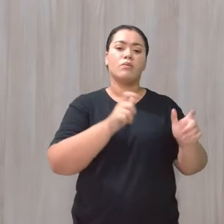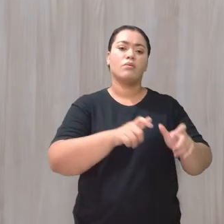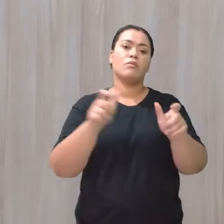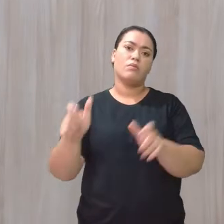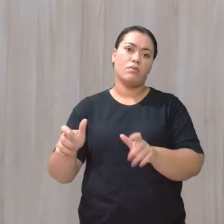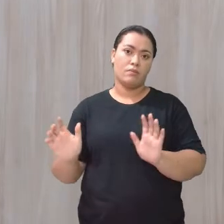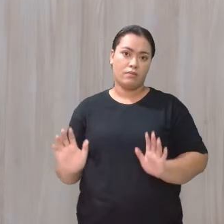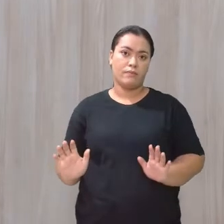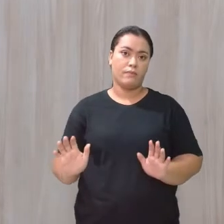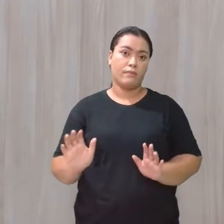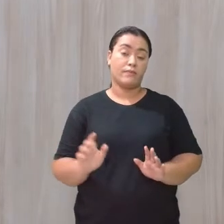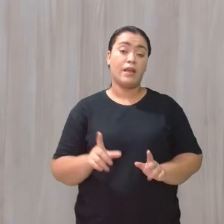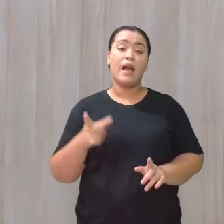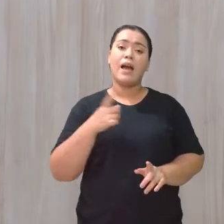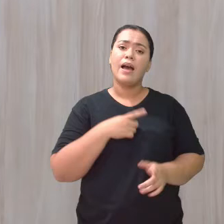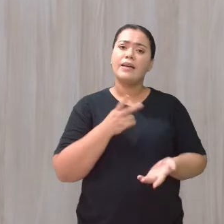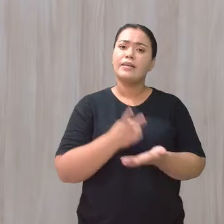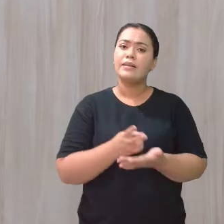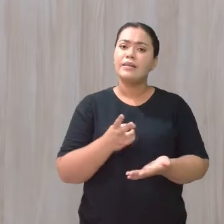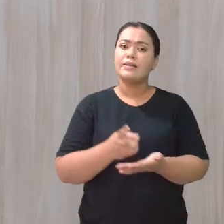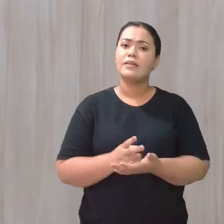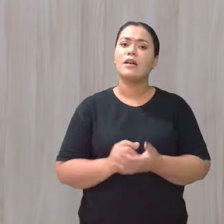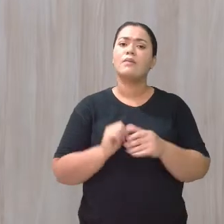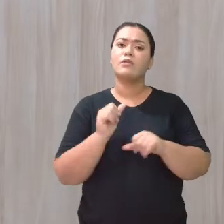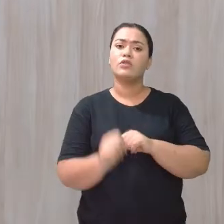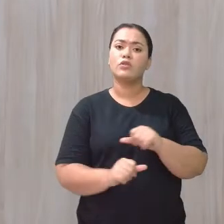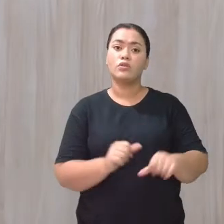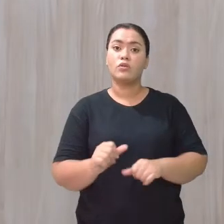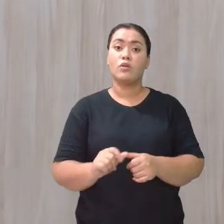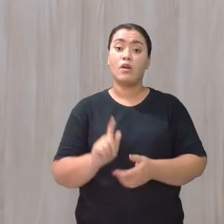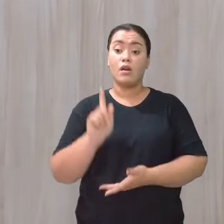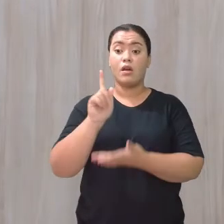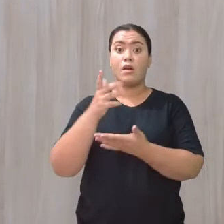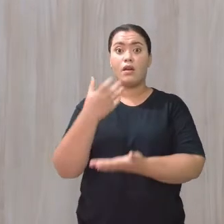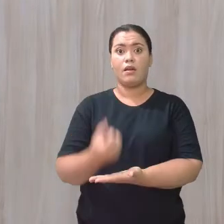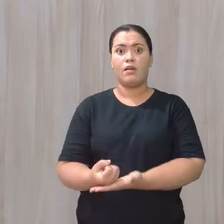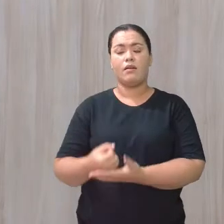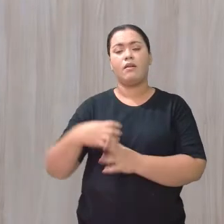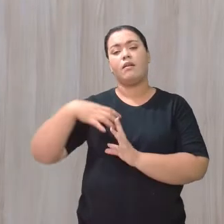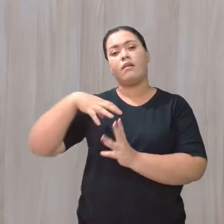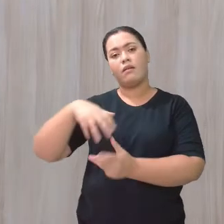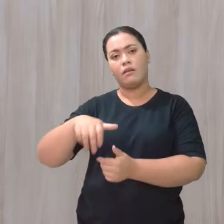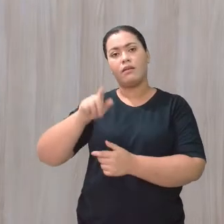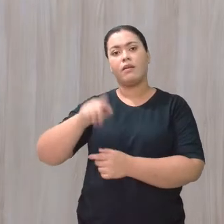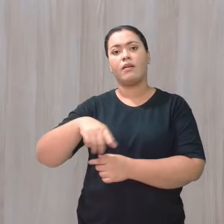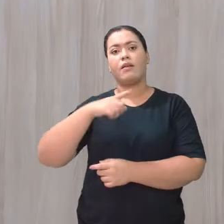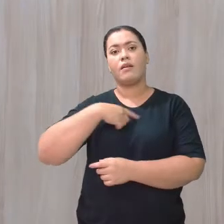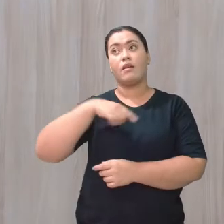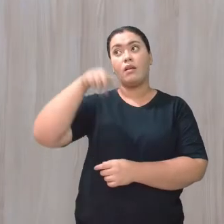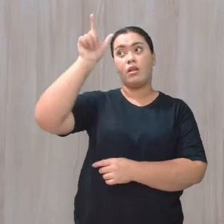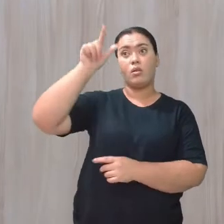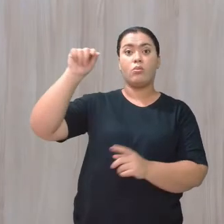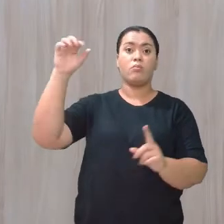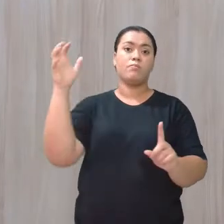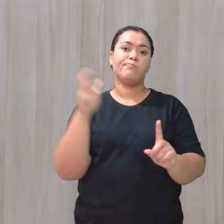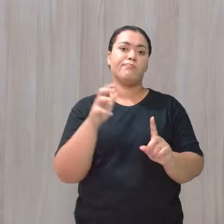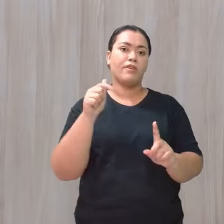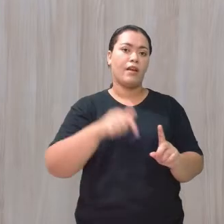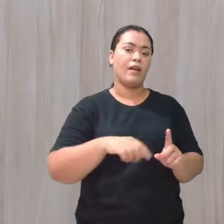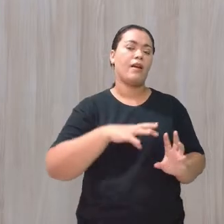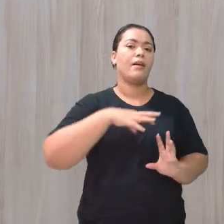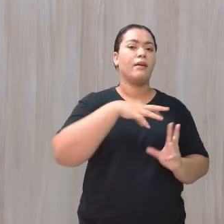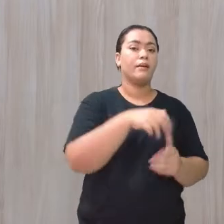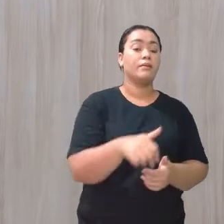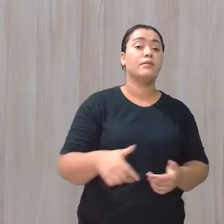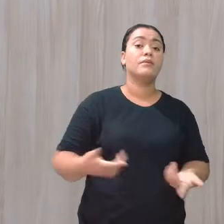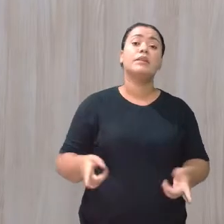existe sempre essa troca de força de atração gravitacional que a Lua exerce sobre a Terra exerce sobre